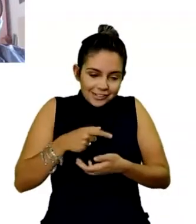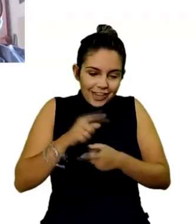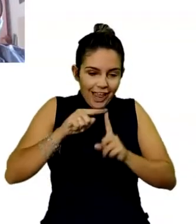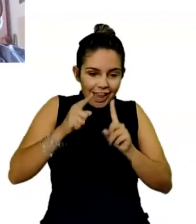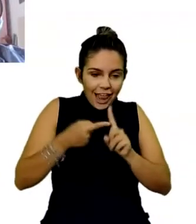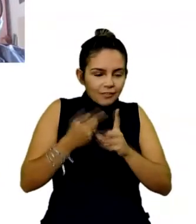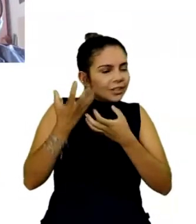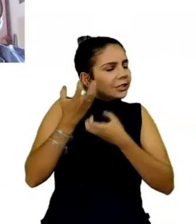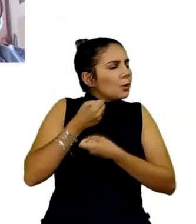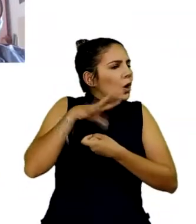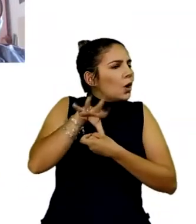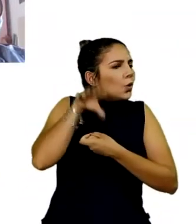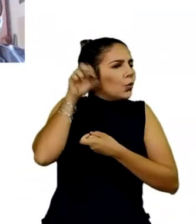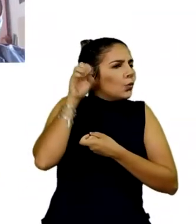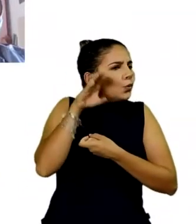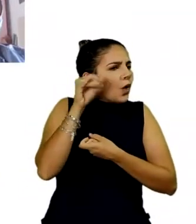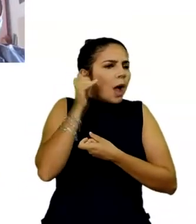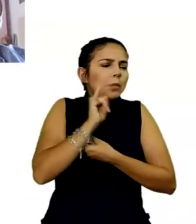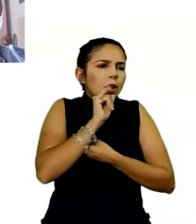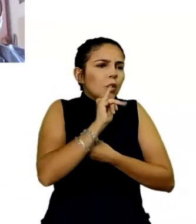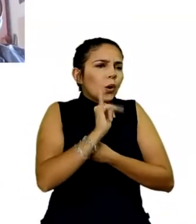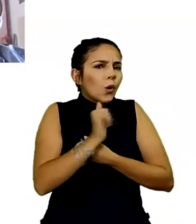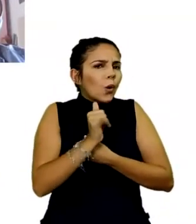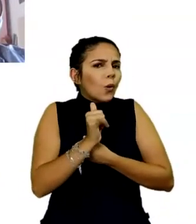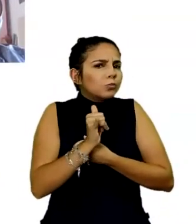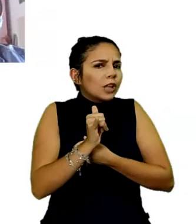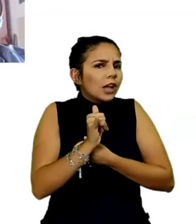som, aquele contar da mãe,